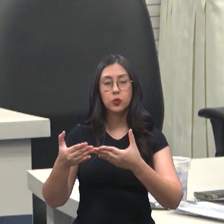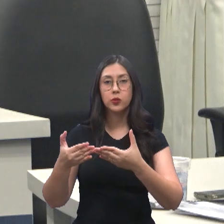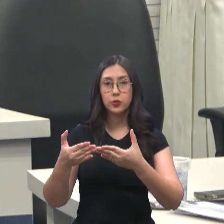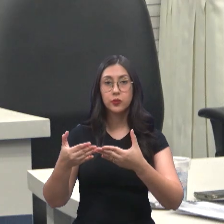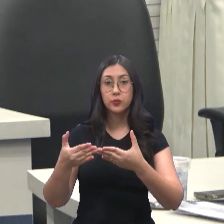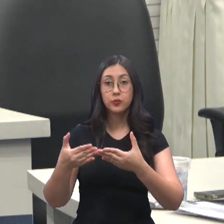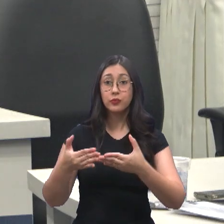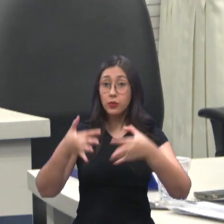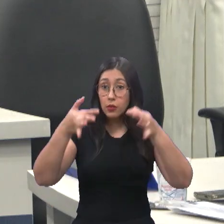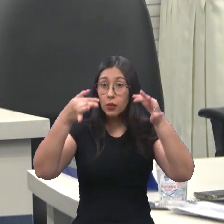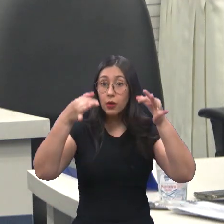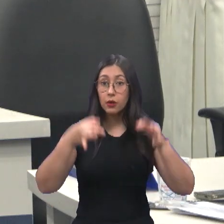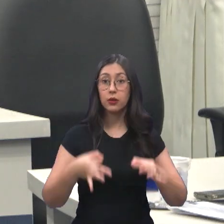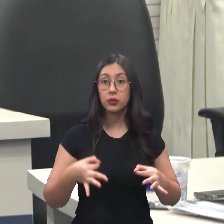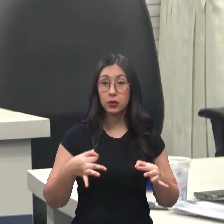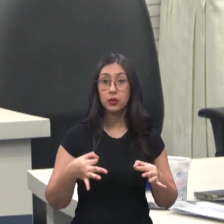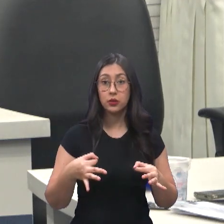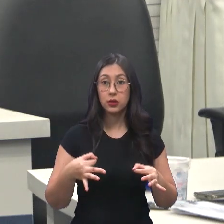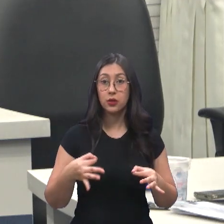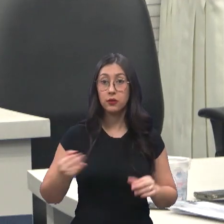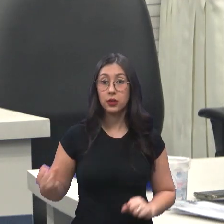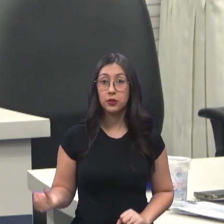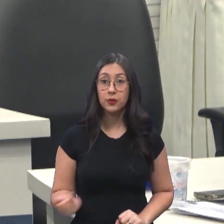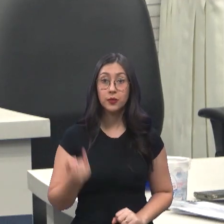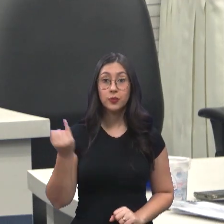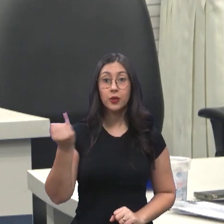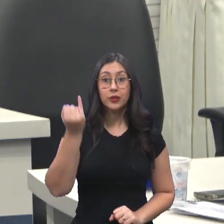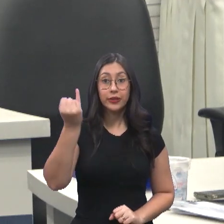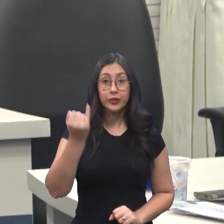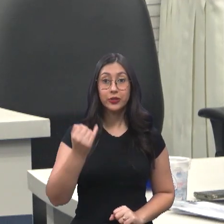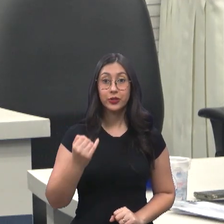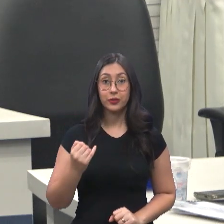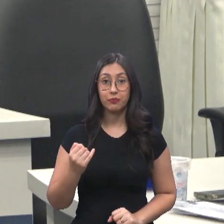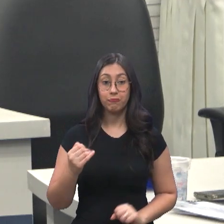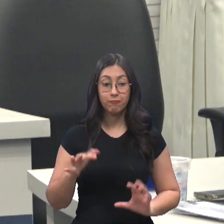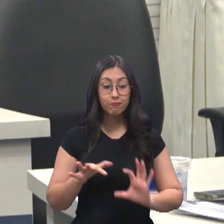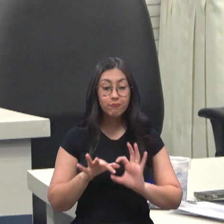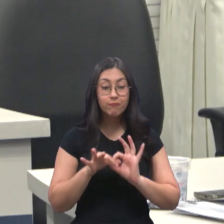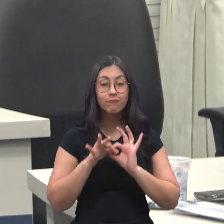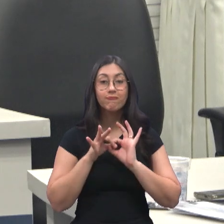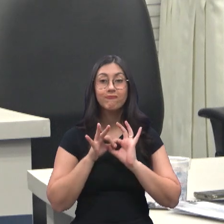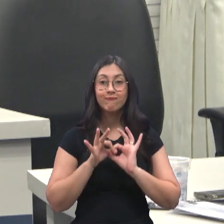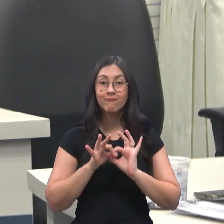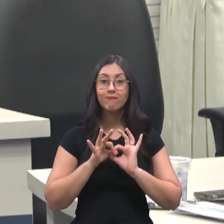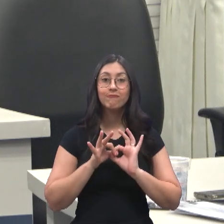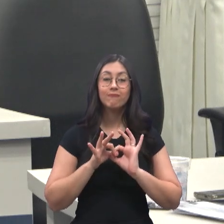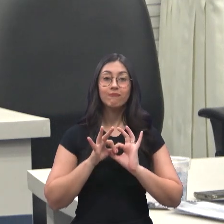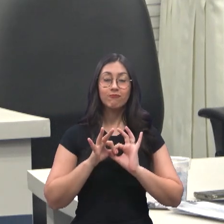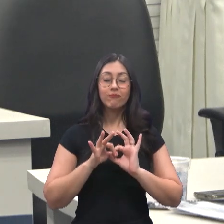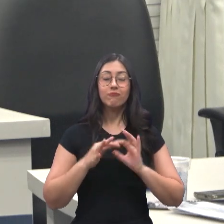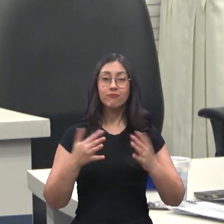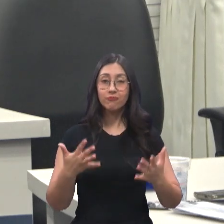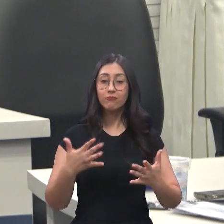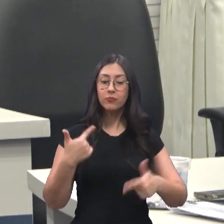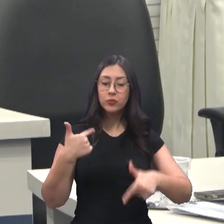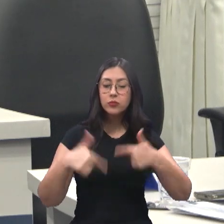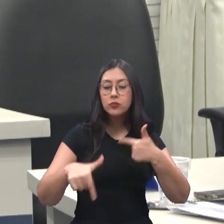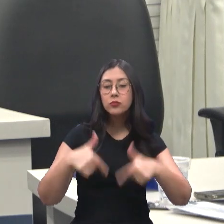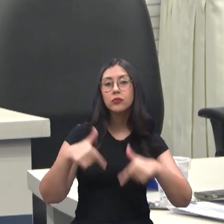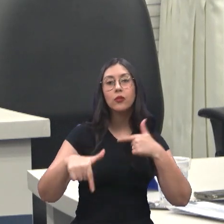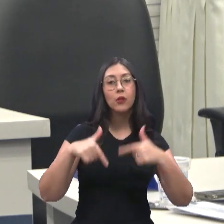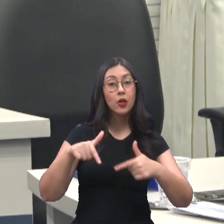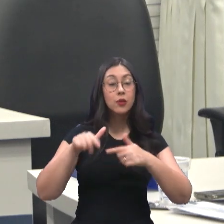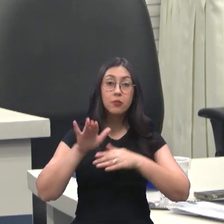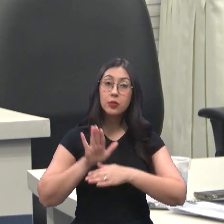tenho certeza que vai ser importante para a nossa unidade, para a gente trabalhar, né, no